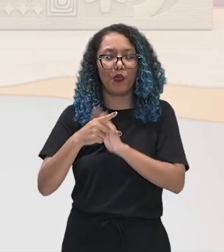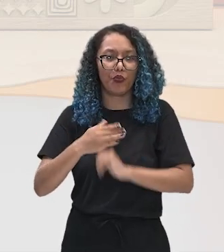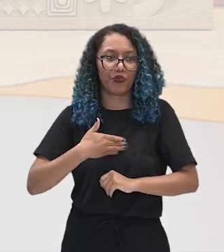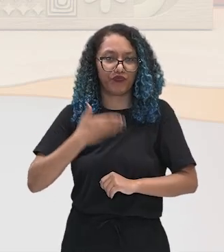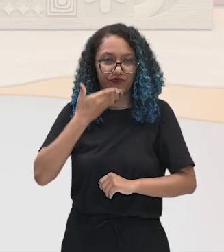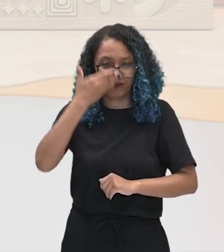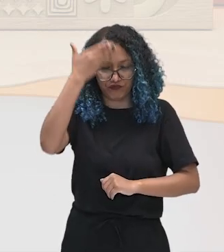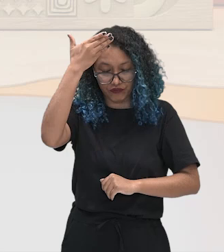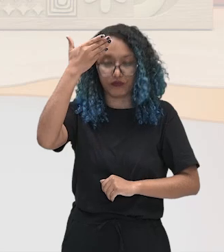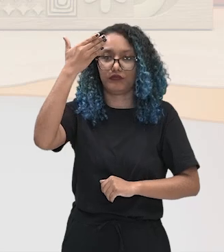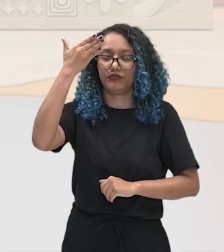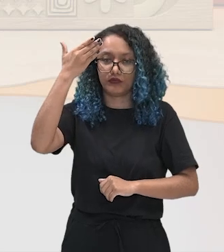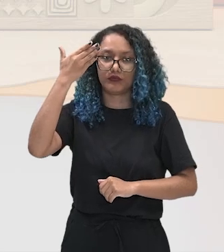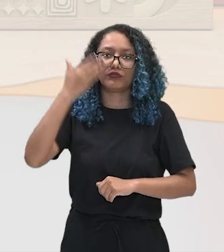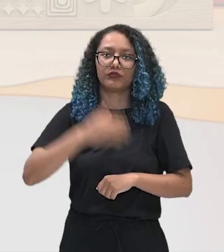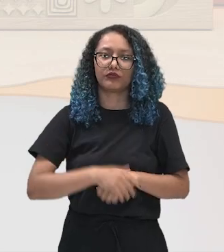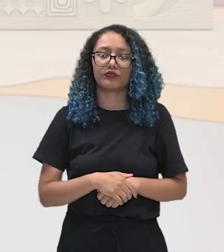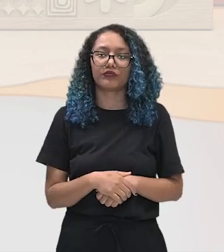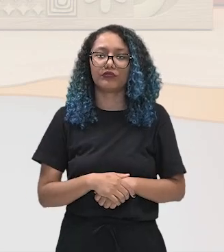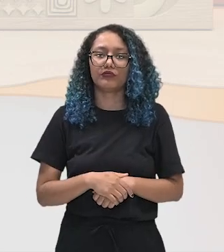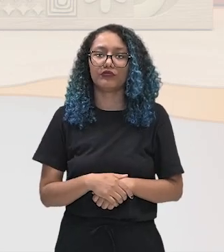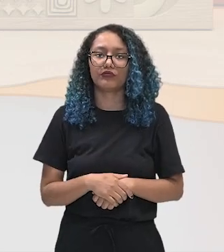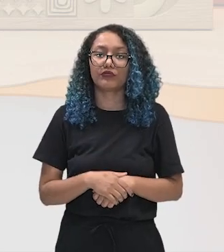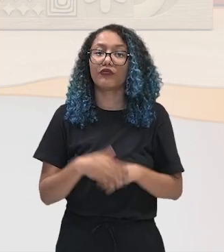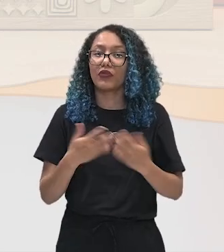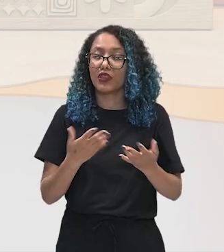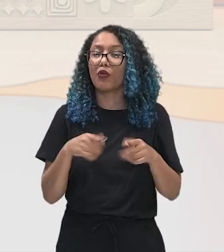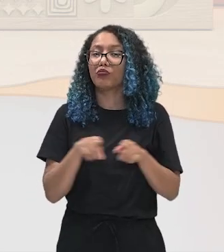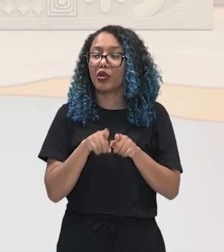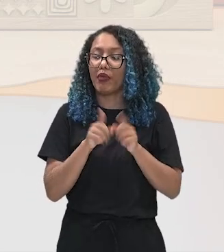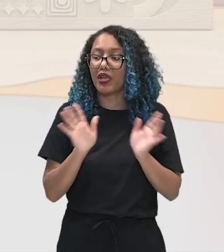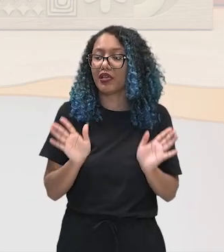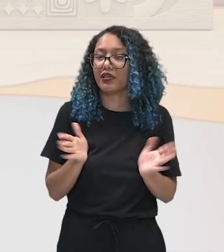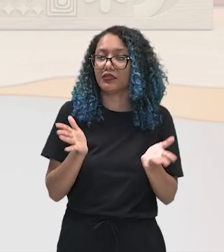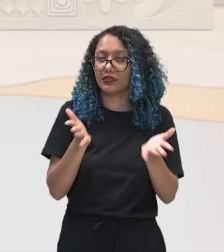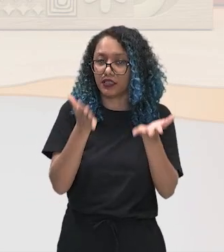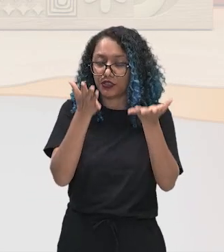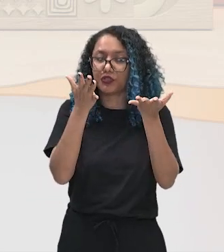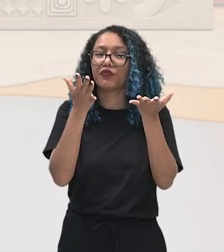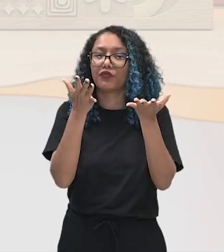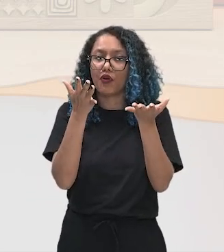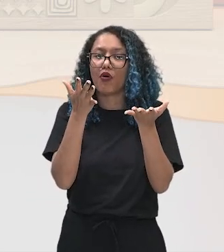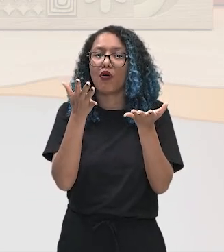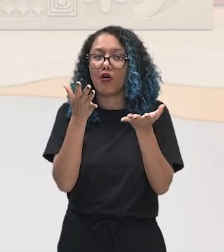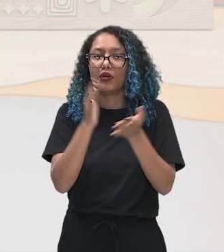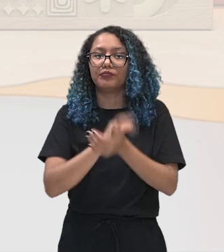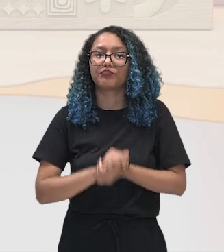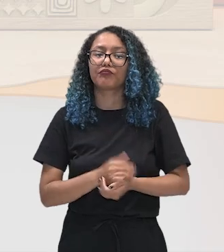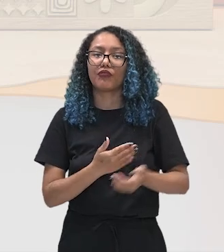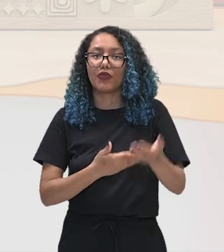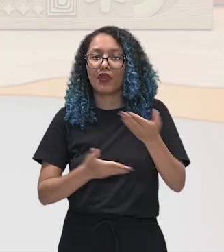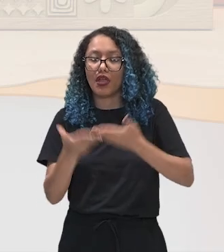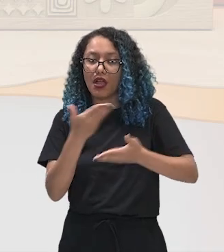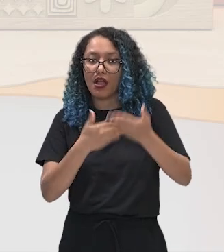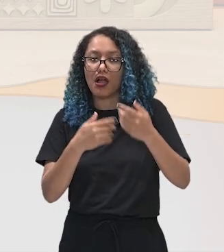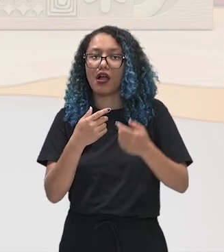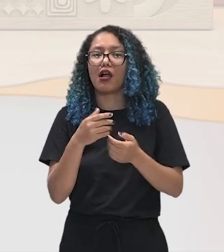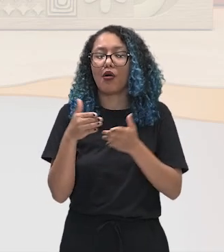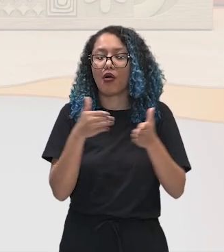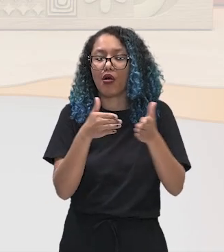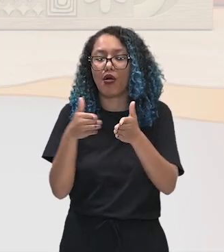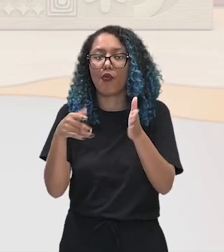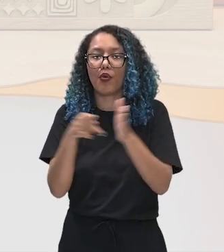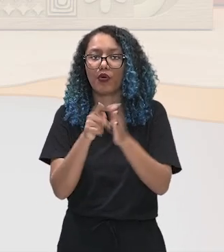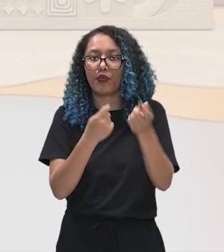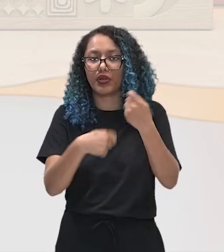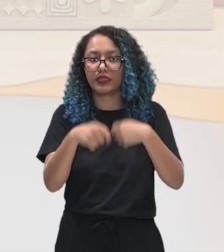islamismo, e isso acabou incentivando as relações comerciais com a Europa, porque eles vão ter ali as suas rotas comerciais e